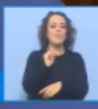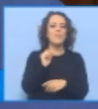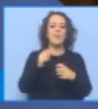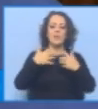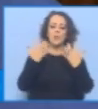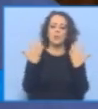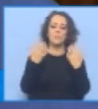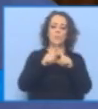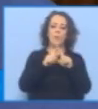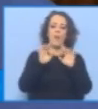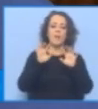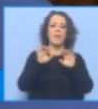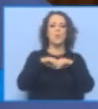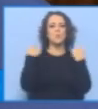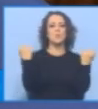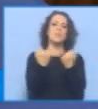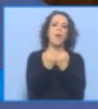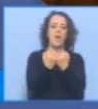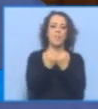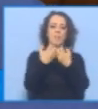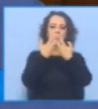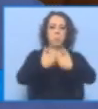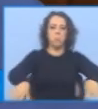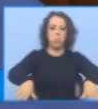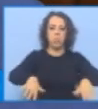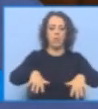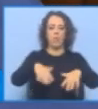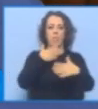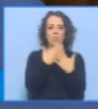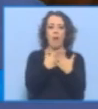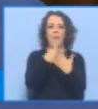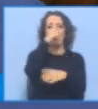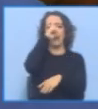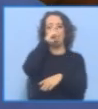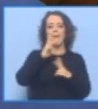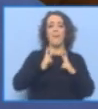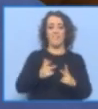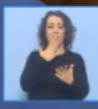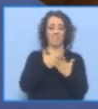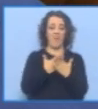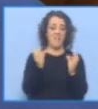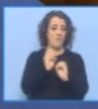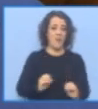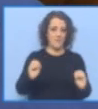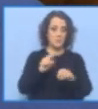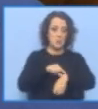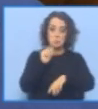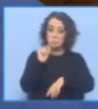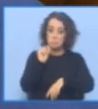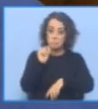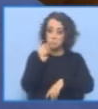sociedade, escravos de um comodismo que não leva a lado nenhum. Temos alguns minutos,